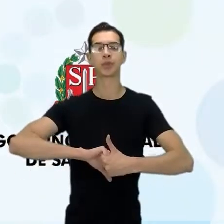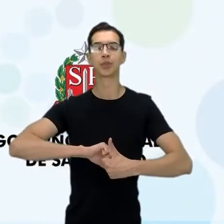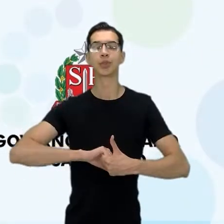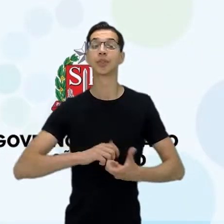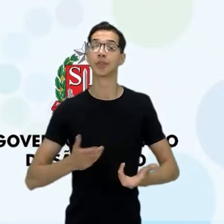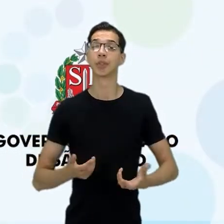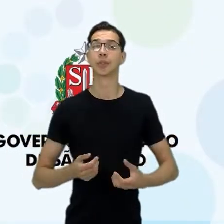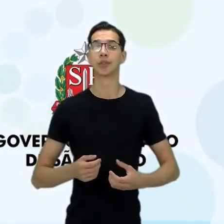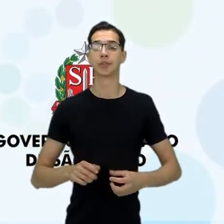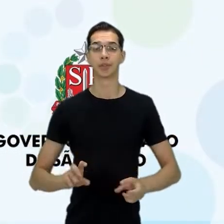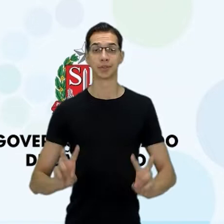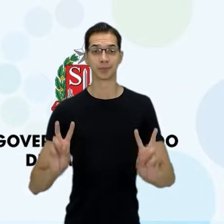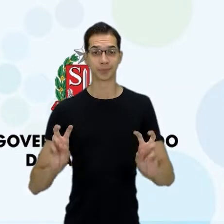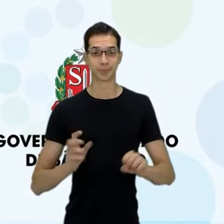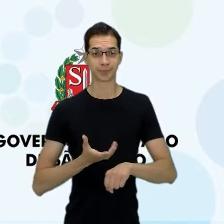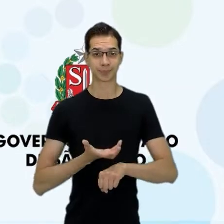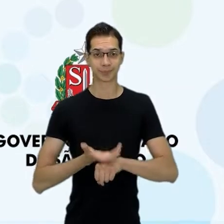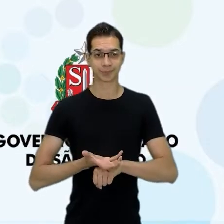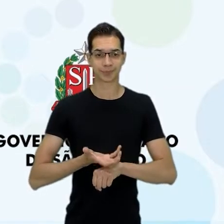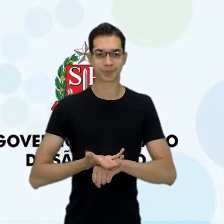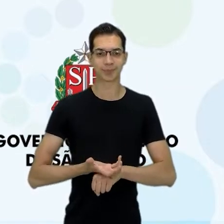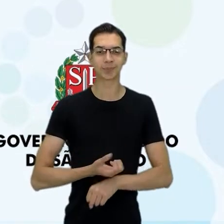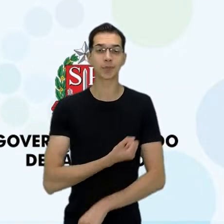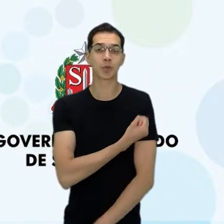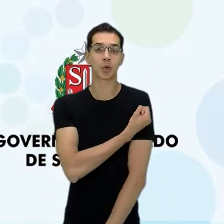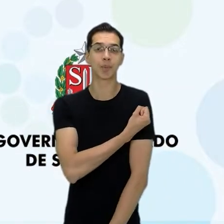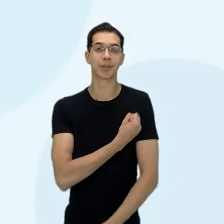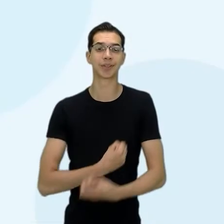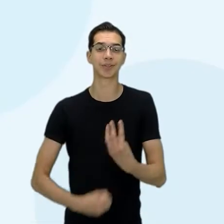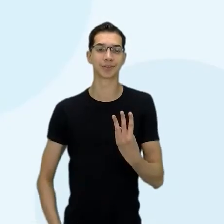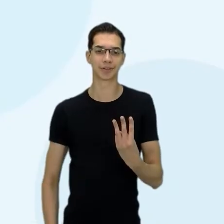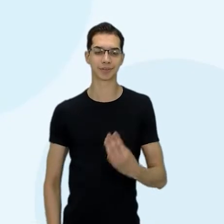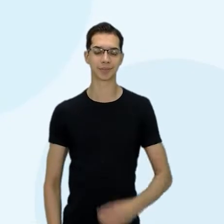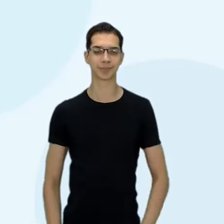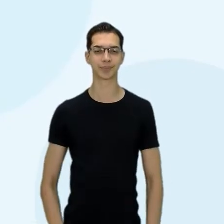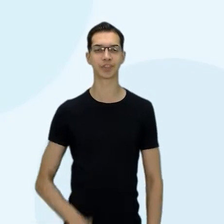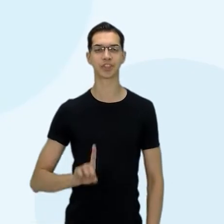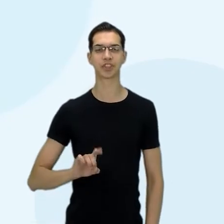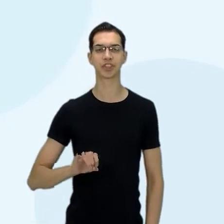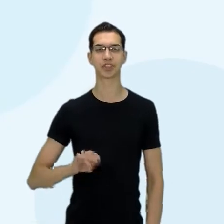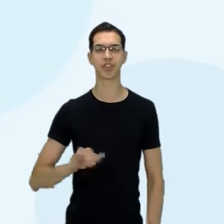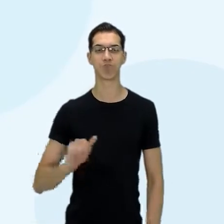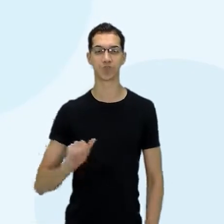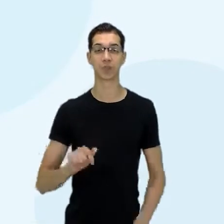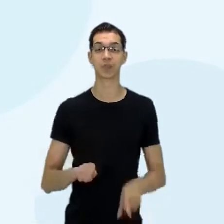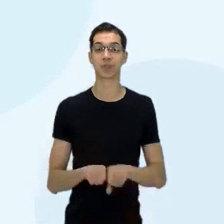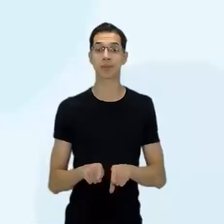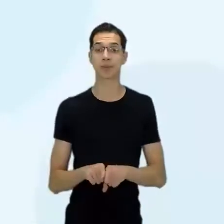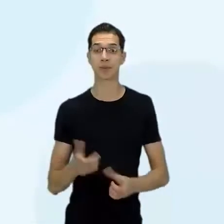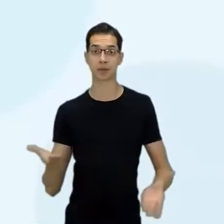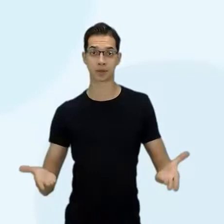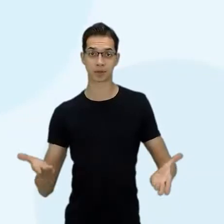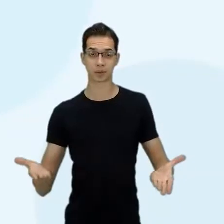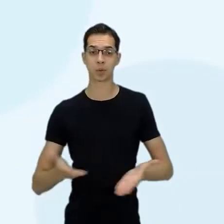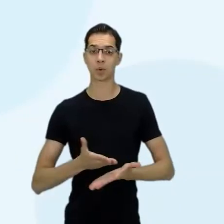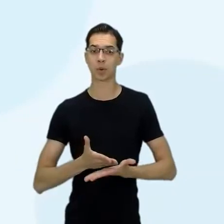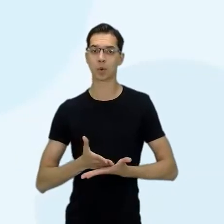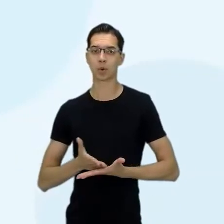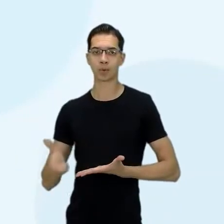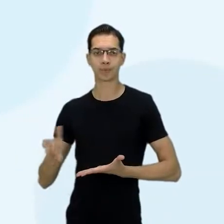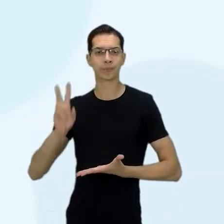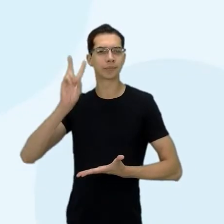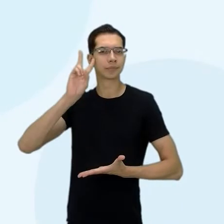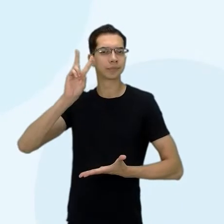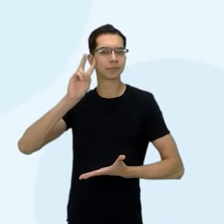componente curricular 3, Dinâmica e Equilíbrio. Estamos cá com ele. Já vamos começar aí com alguns lembretes. Vamos